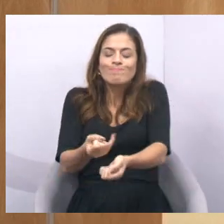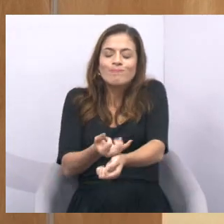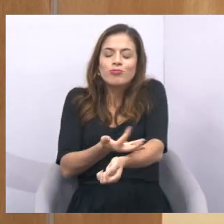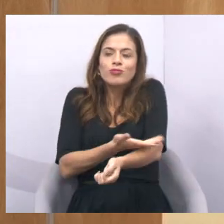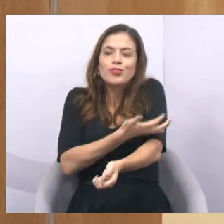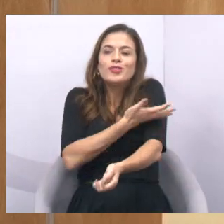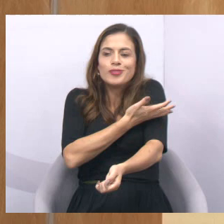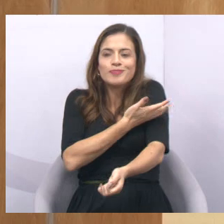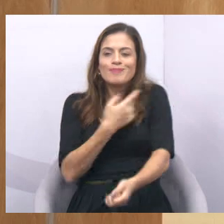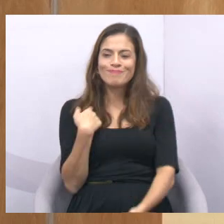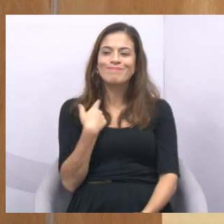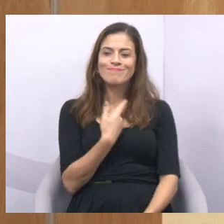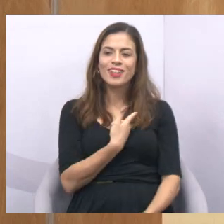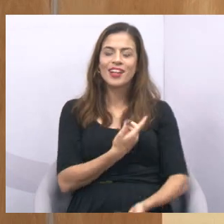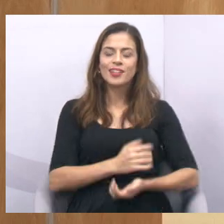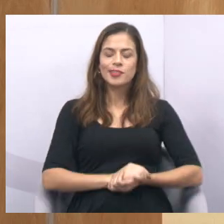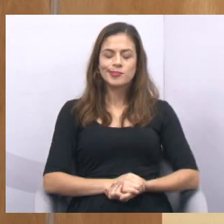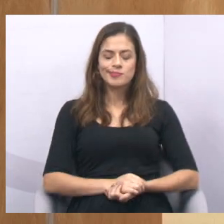né?